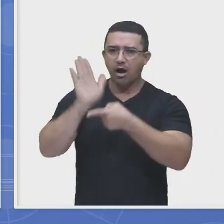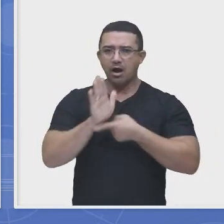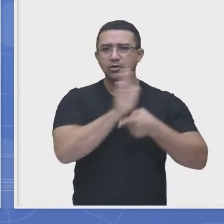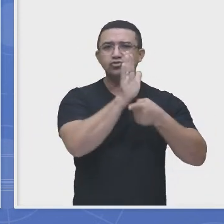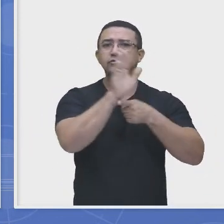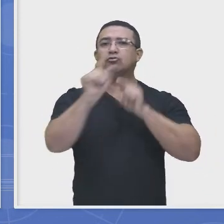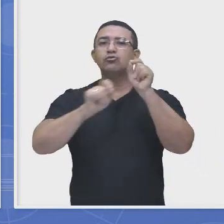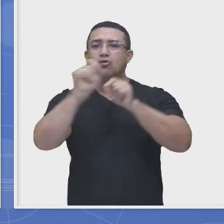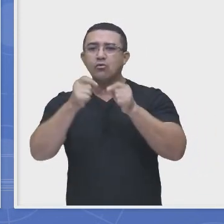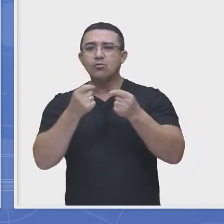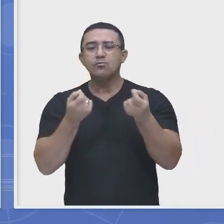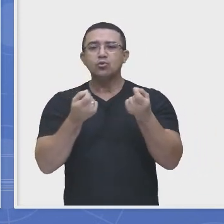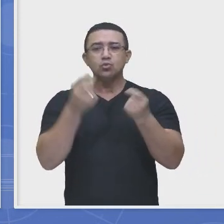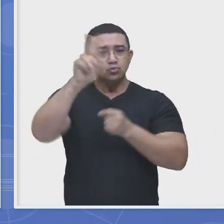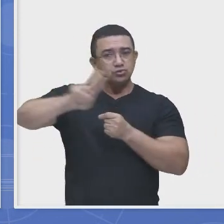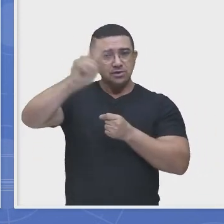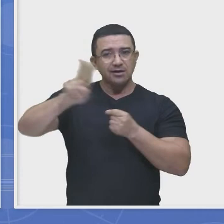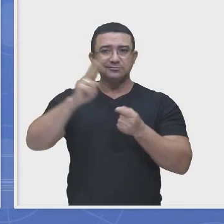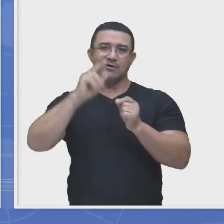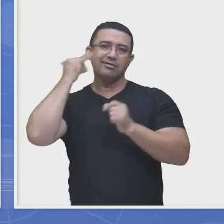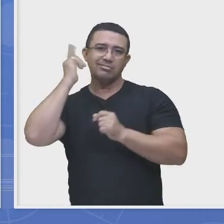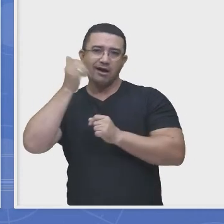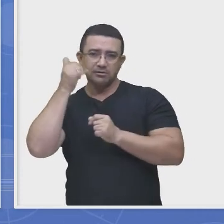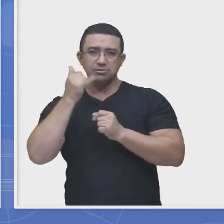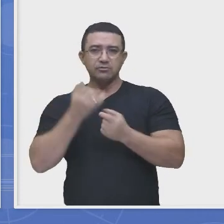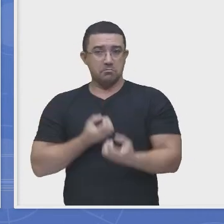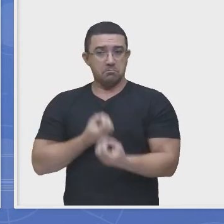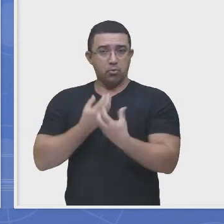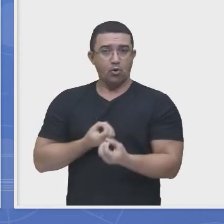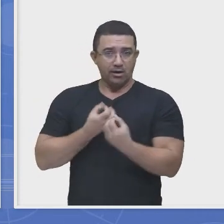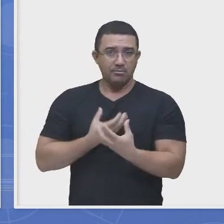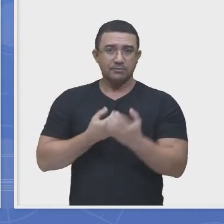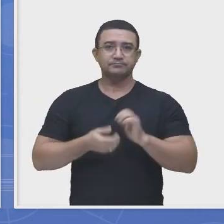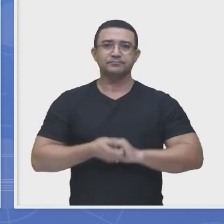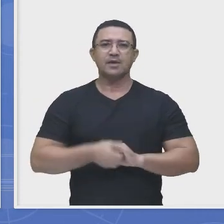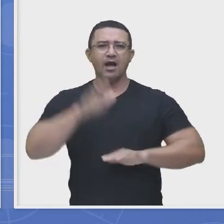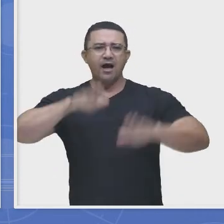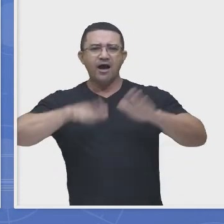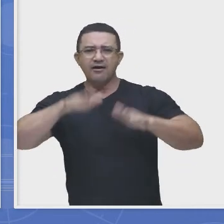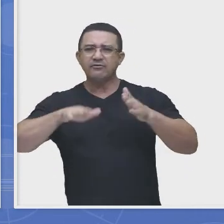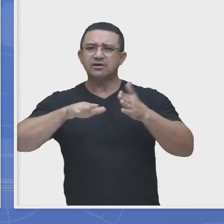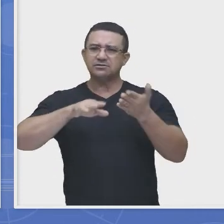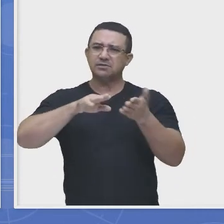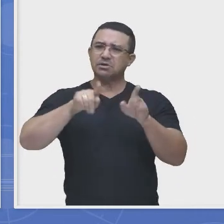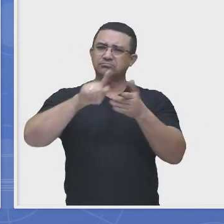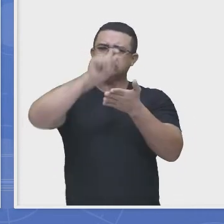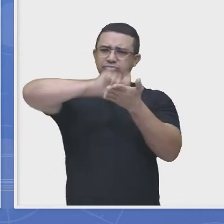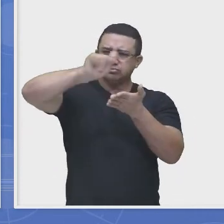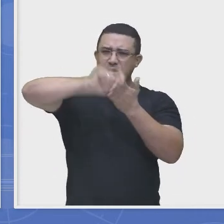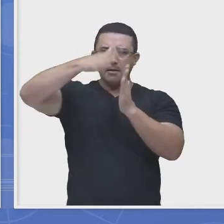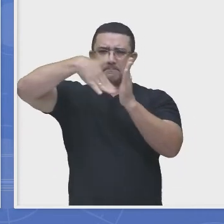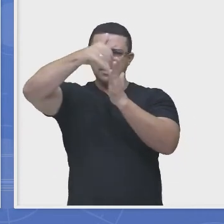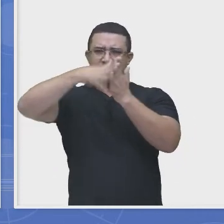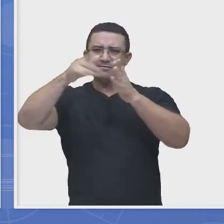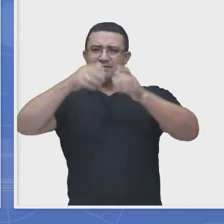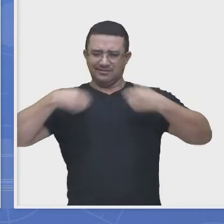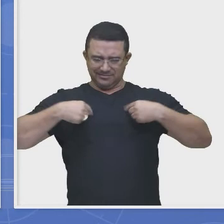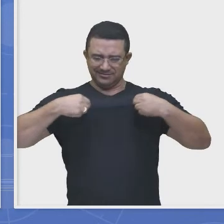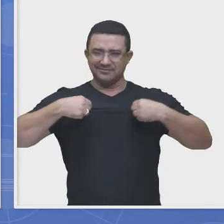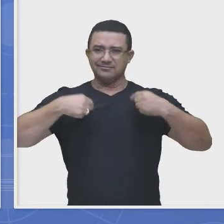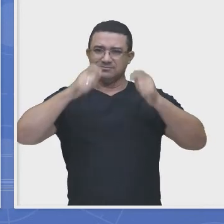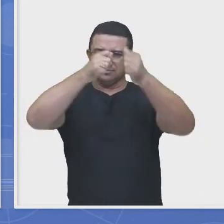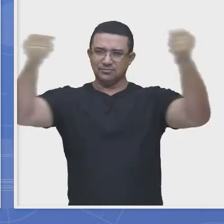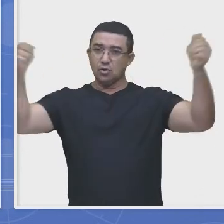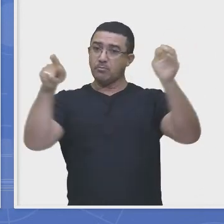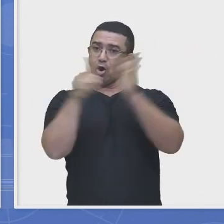meio de poemas, narrativas e canções, às vezes bordados em panos. Baseados no chinês tradicional,